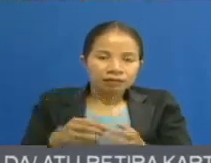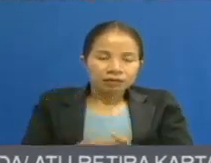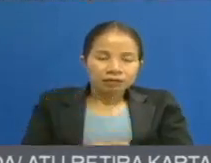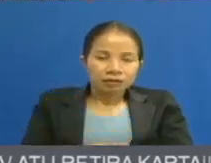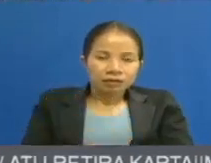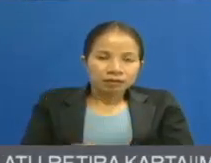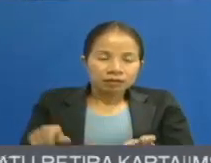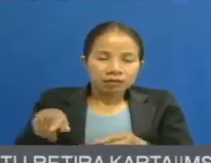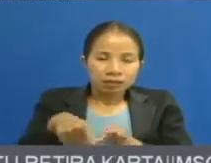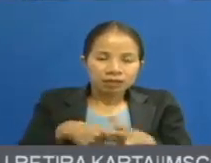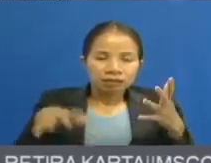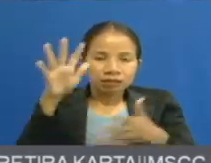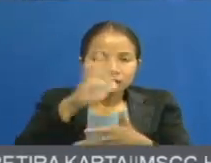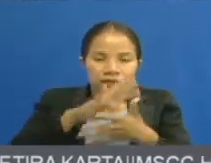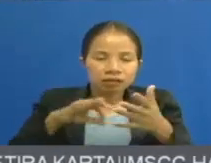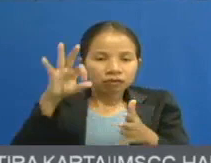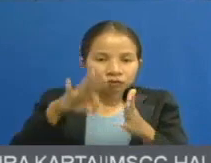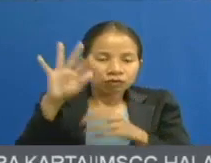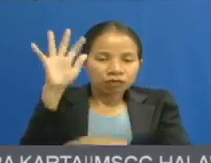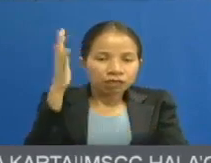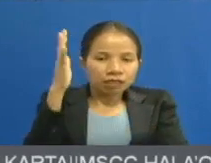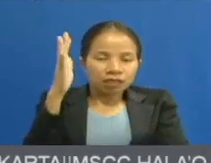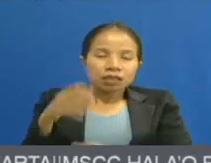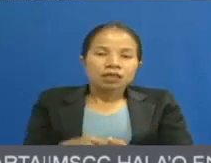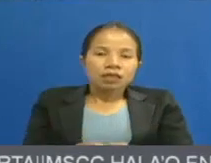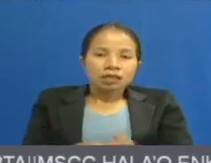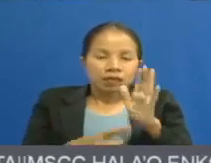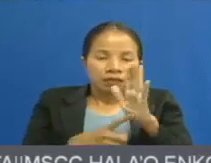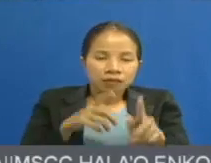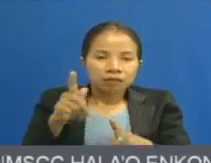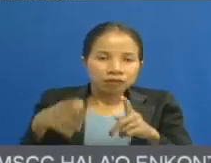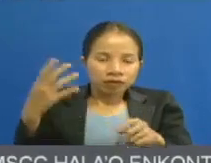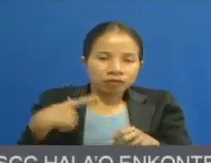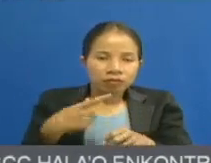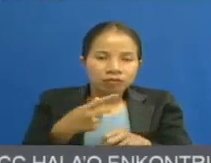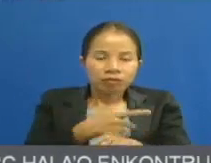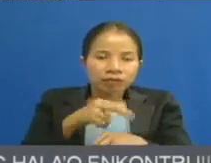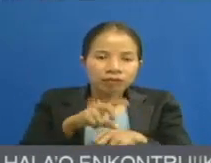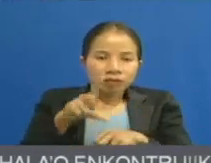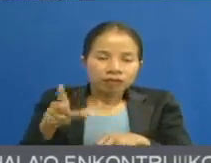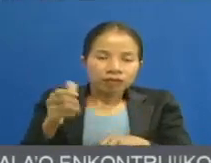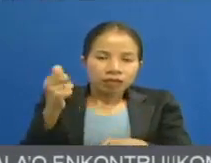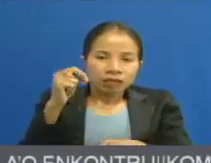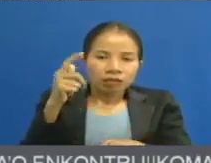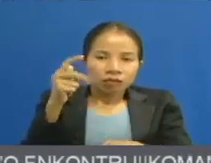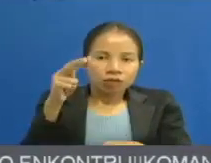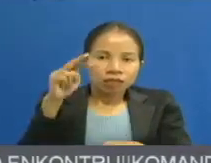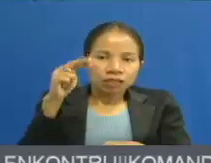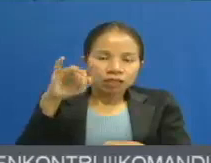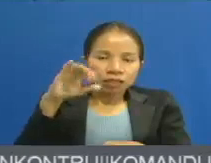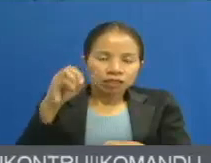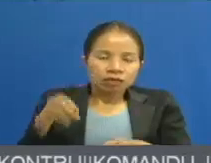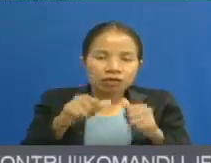Marca presença e a cerimônia de reflorestação refere a representante povo e uma fucun parlamento nacional. Antônio Bianco, administrador